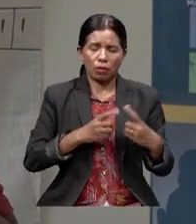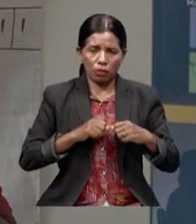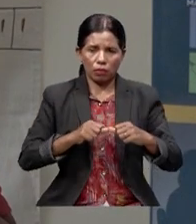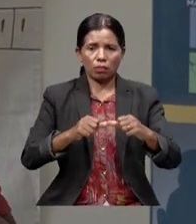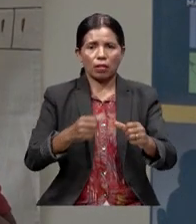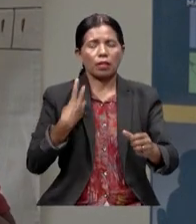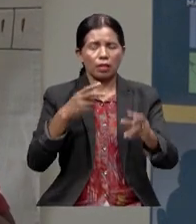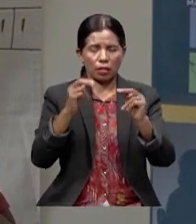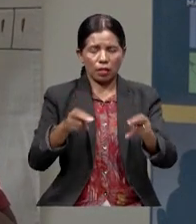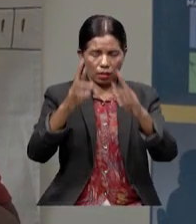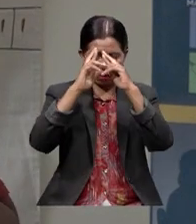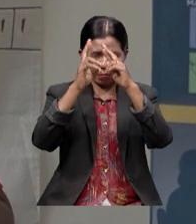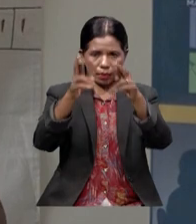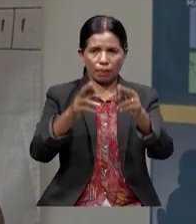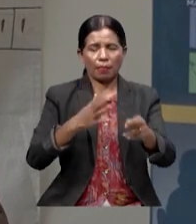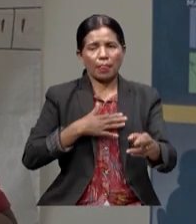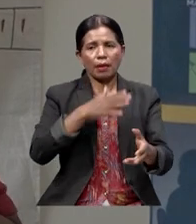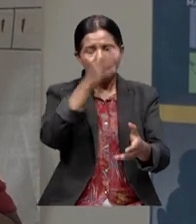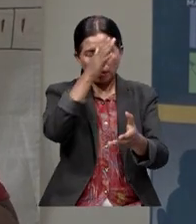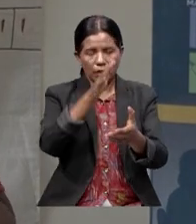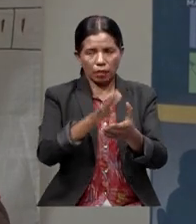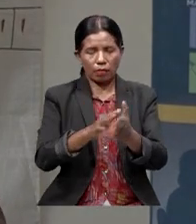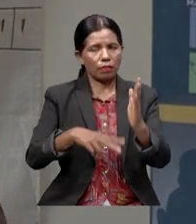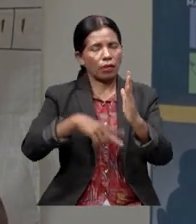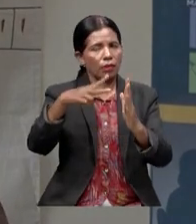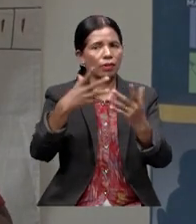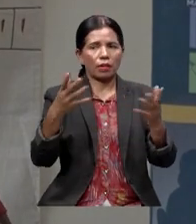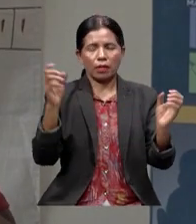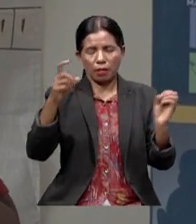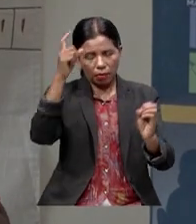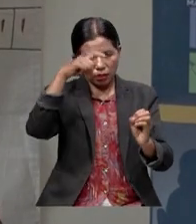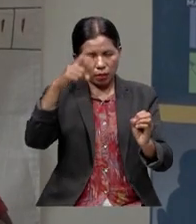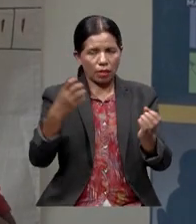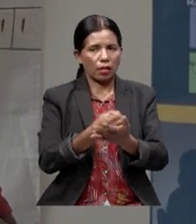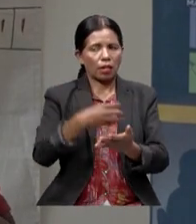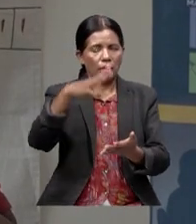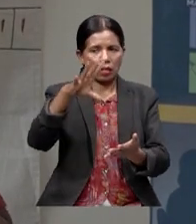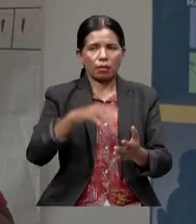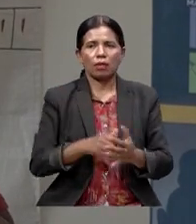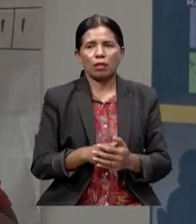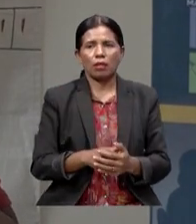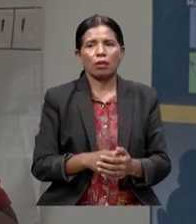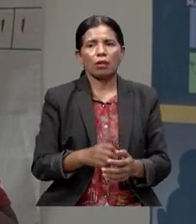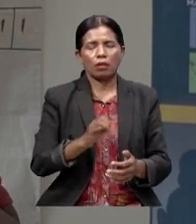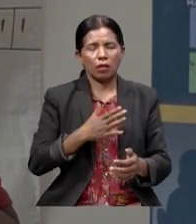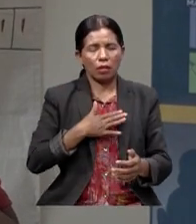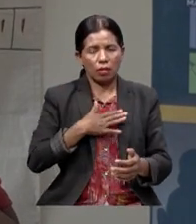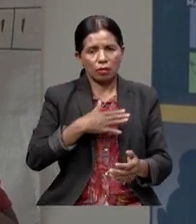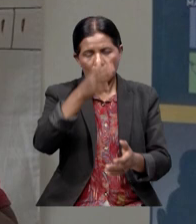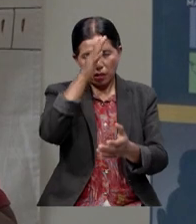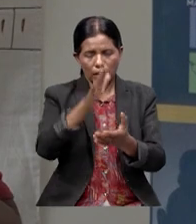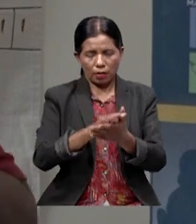mal. Hau na kaben bele emai de valor la henia la matene ka nia la riku ka nia la sair. Mes nia hau na kaben au makili